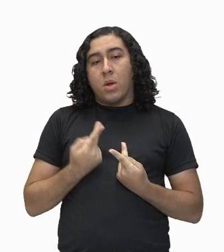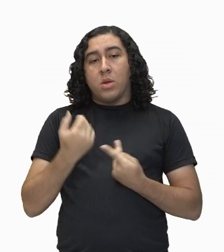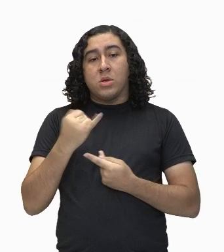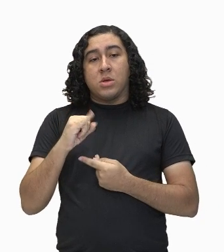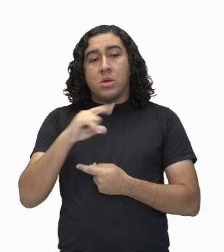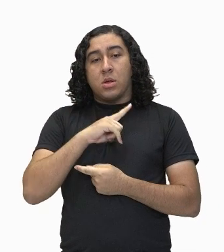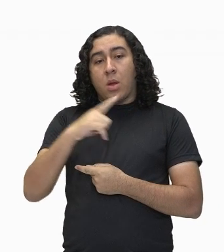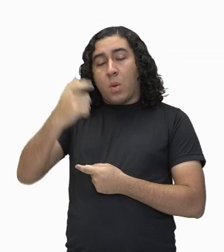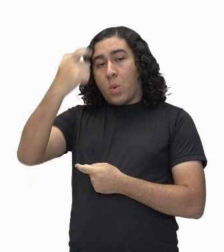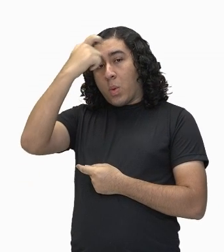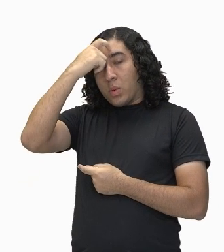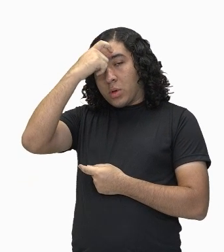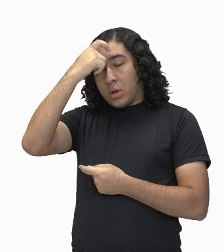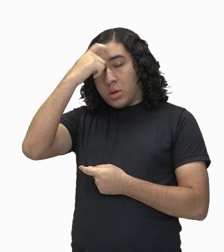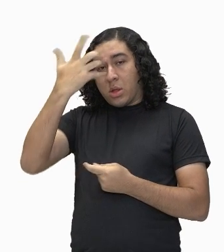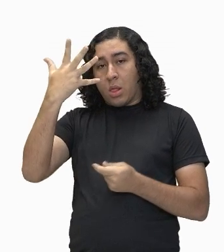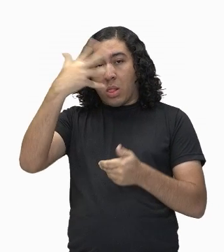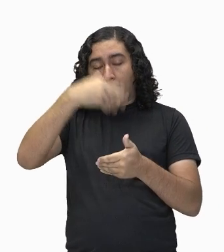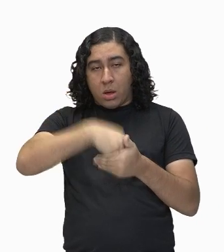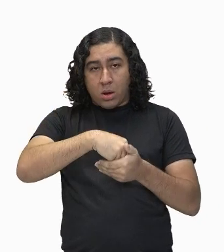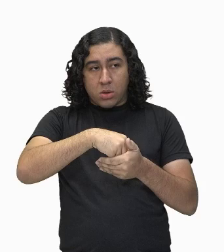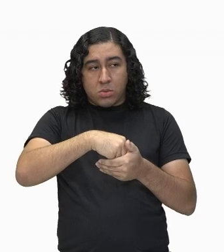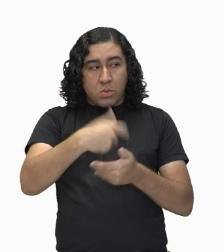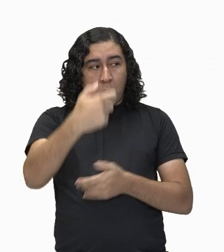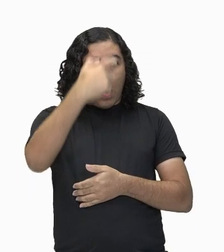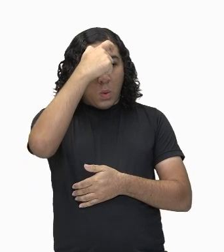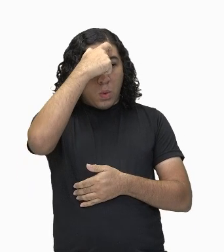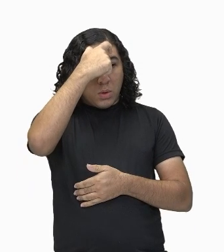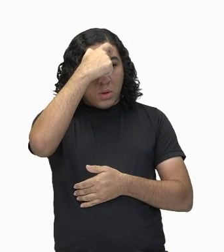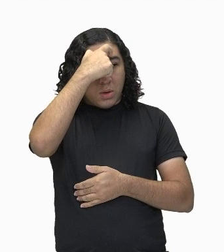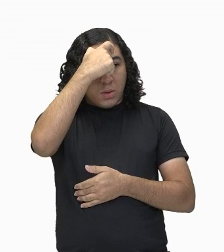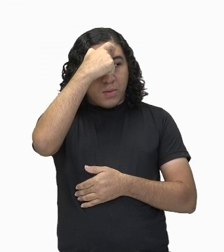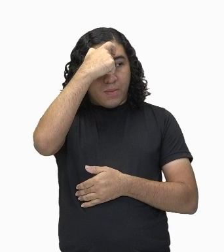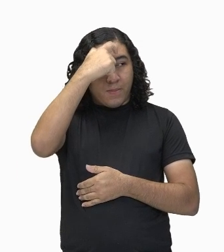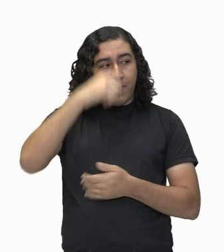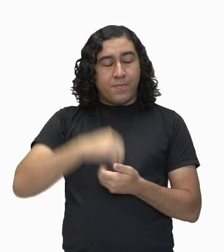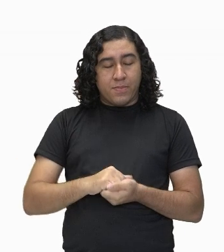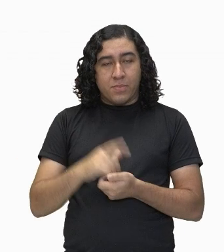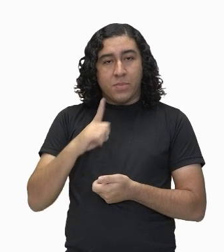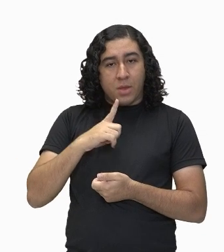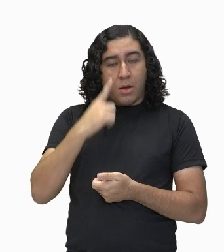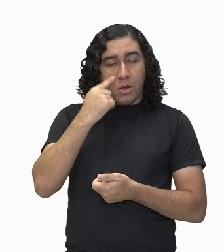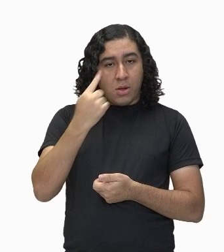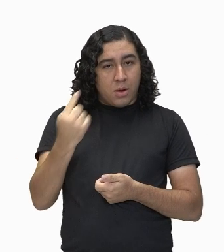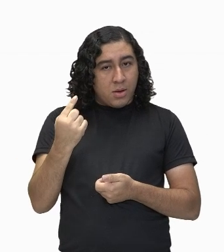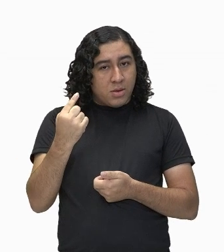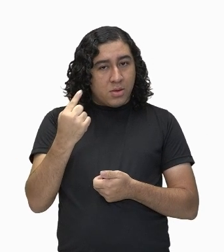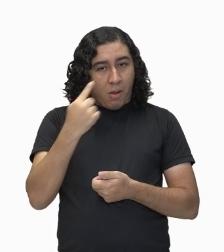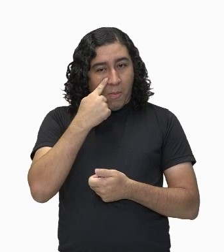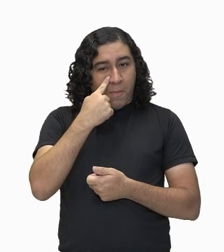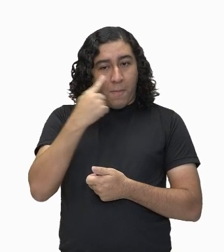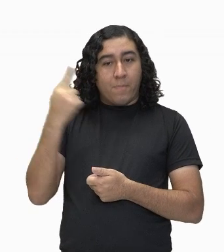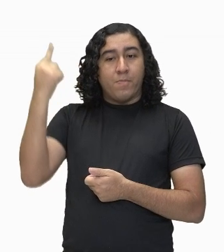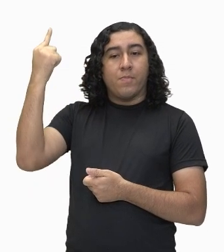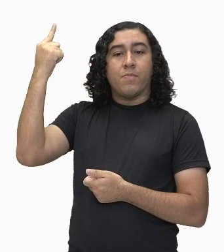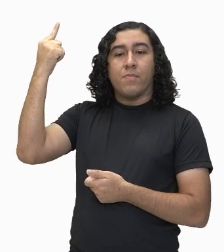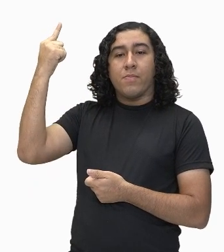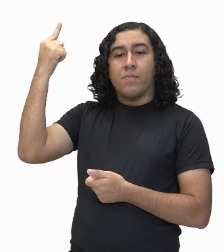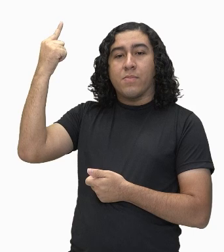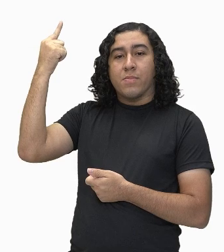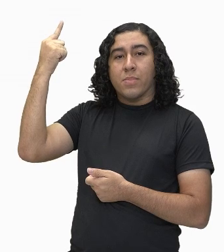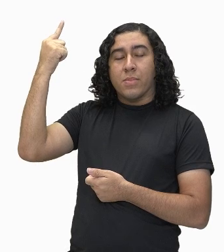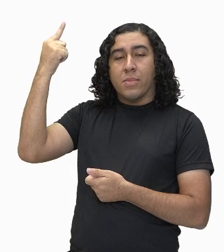consciência, dentro dessa consciência, ela tem uma intencionalidade. Por quê? Porque se é consciência,